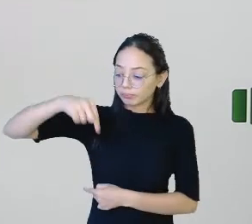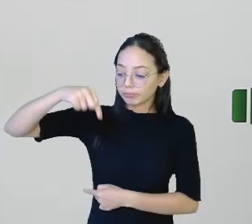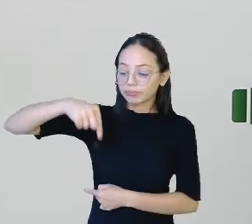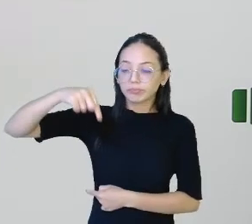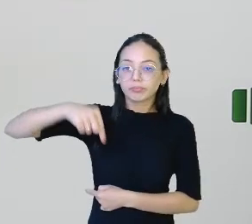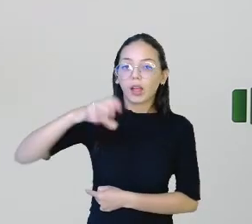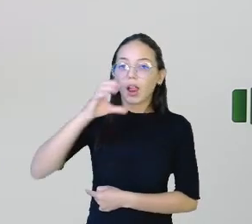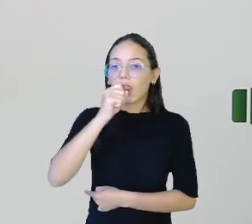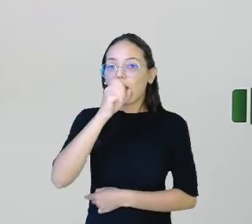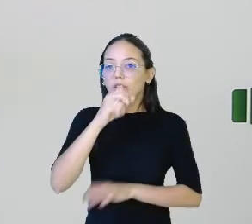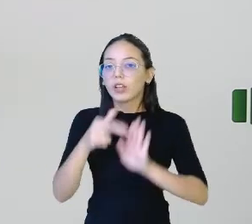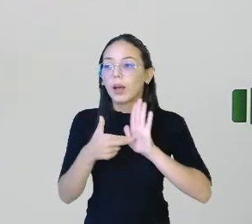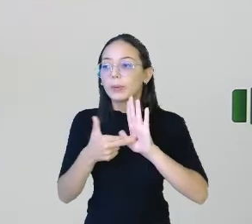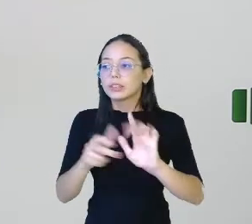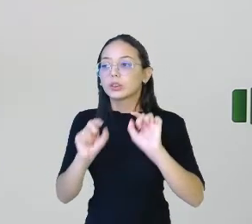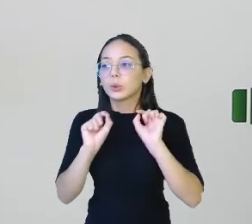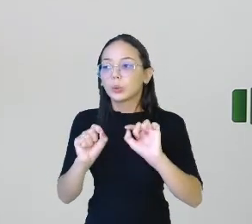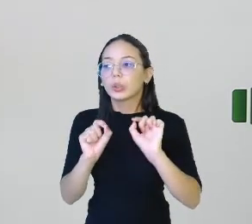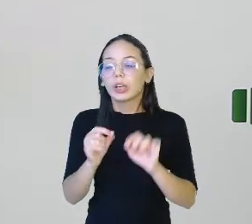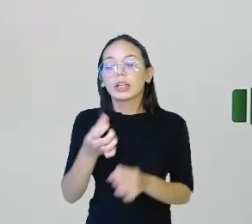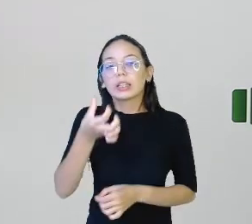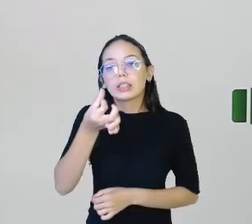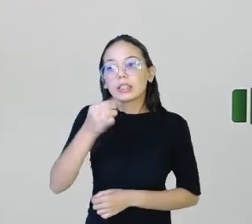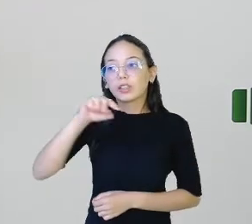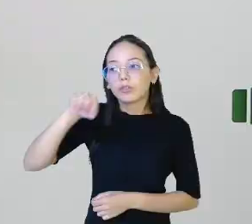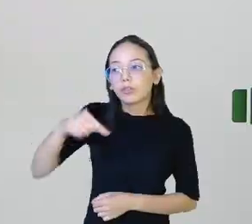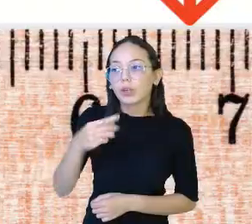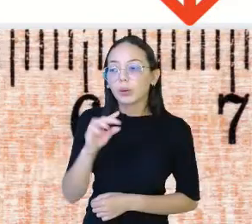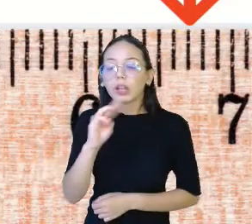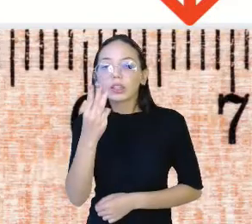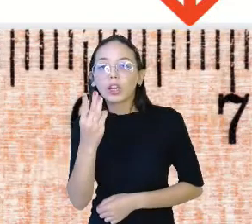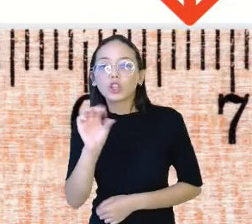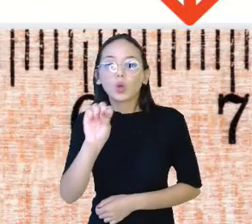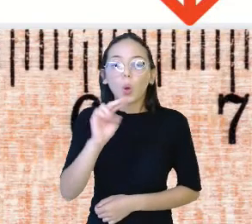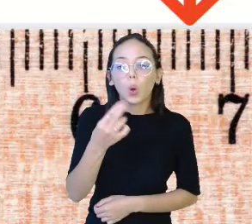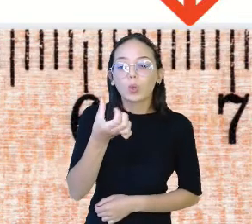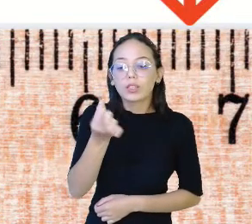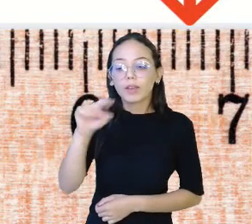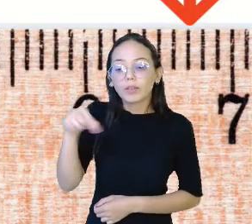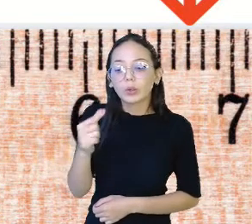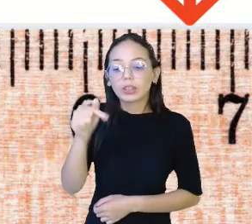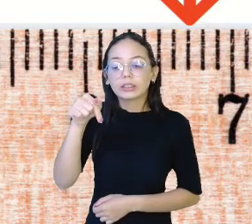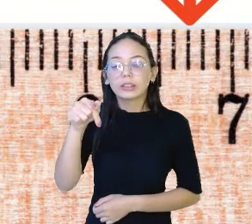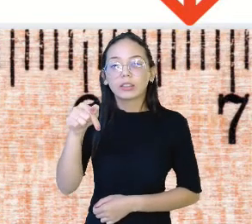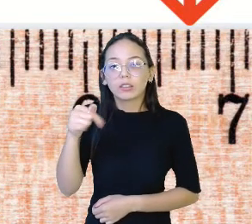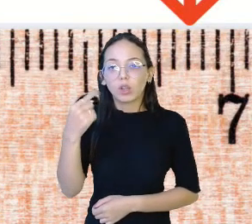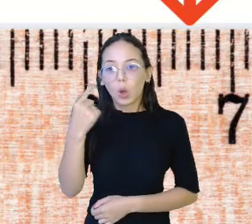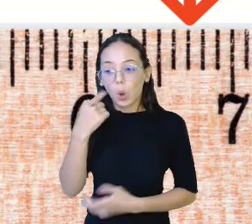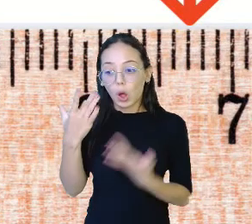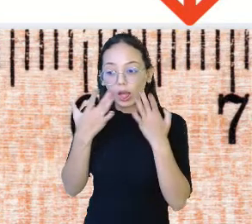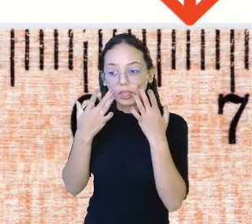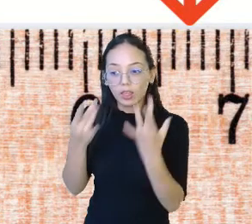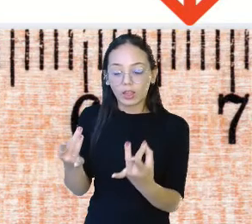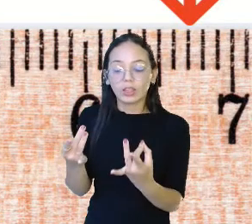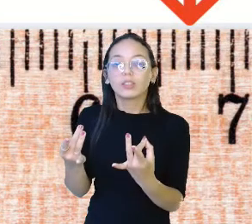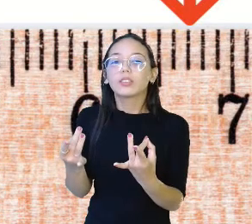está representando o número 6,3 ou 6,7? Eu quero que você fique bem